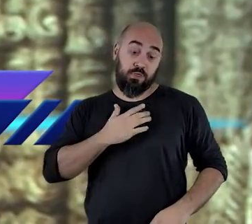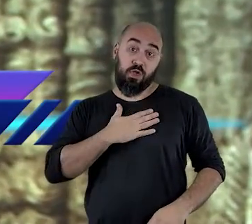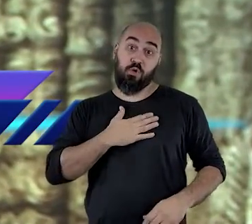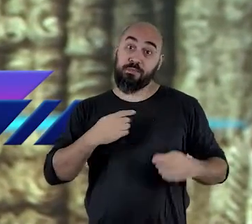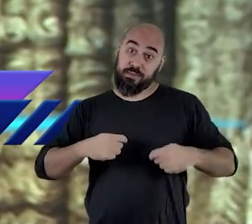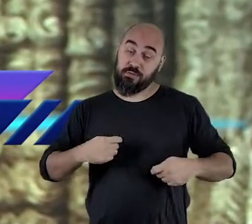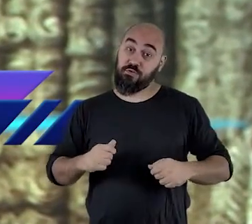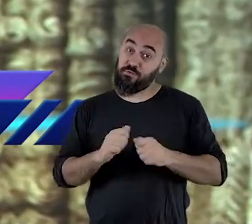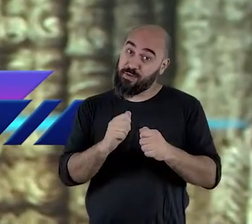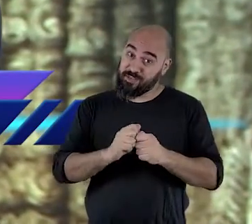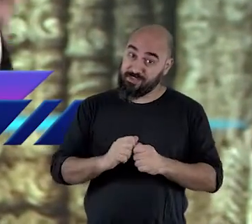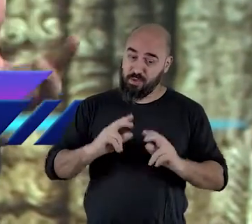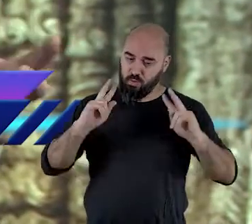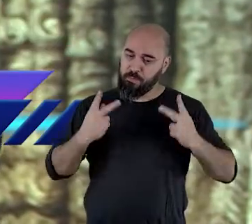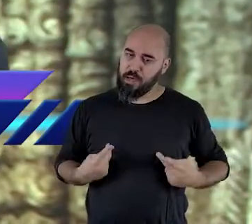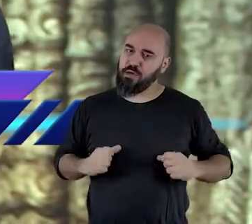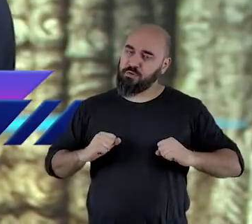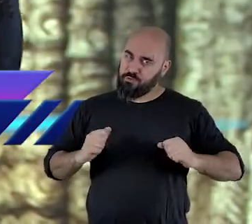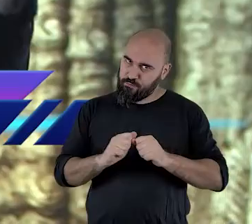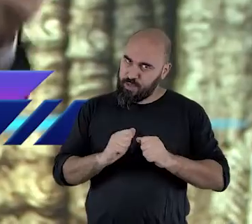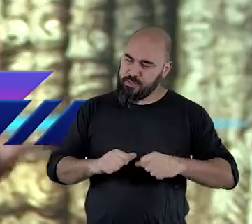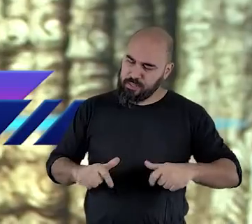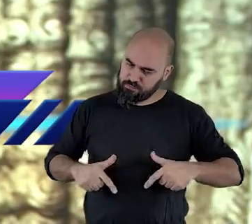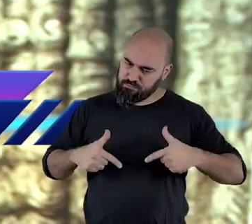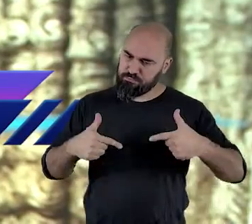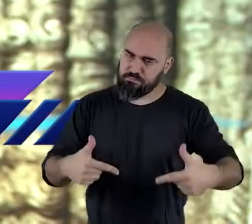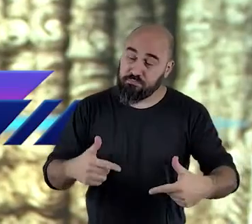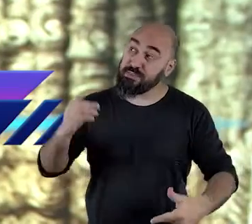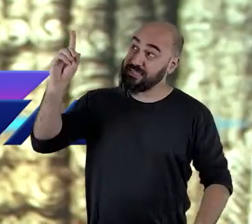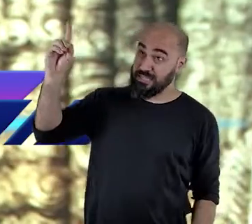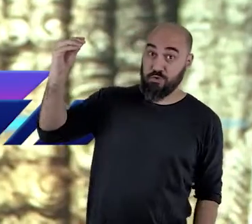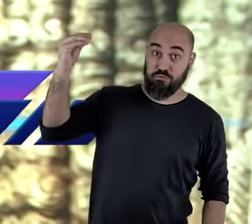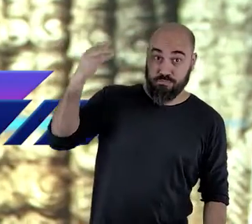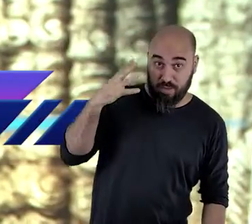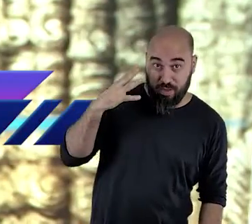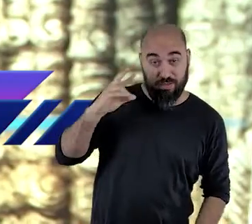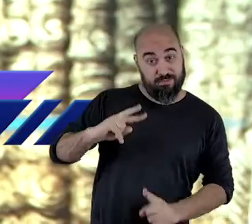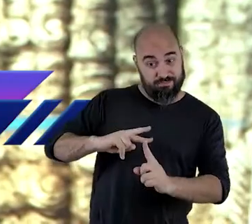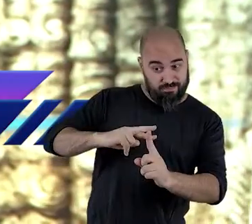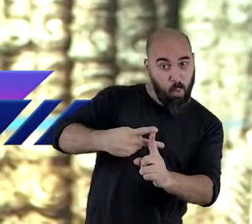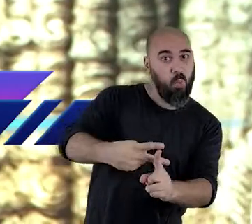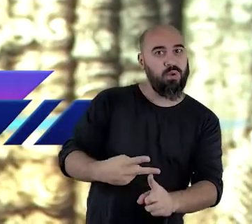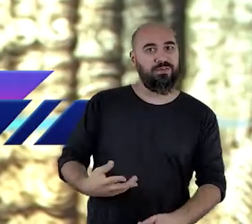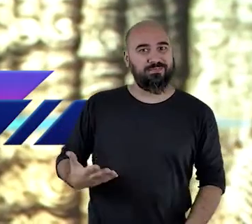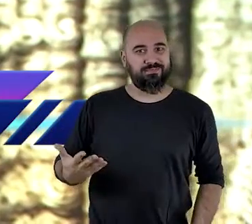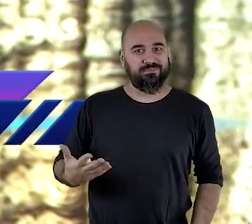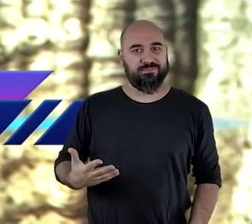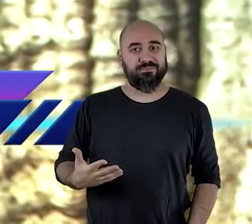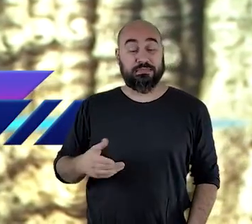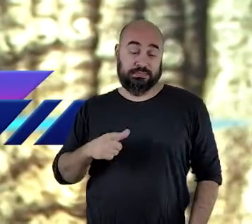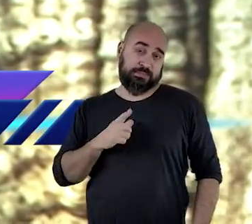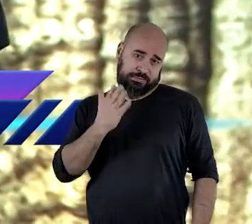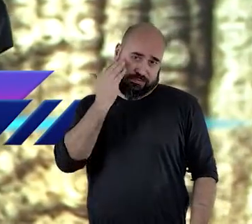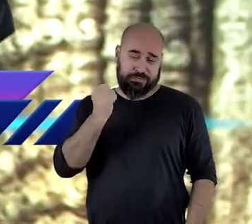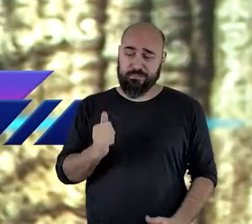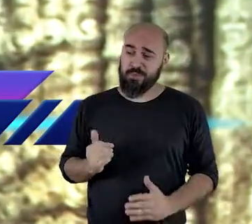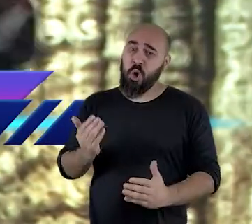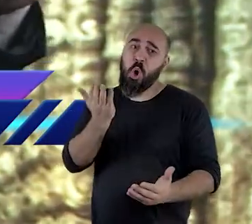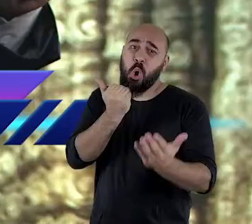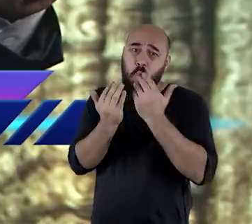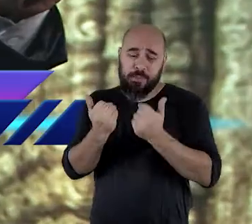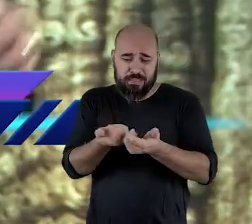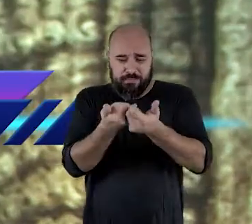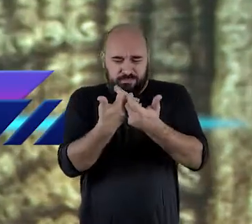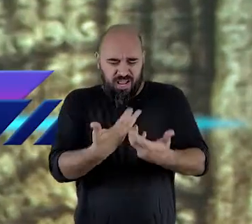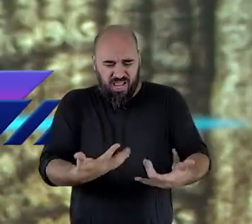feita diante dos problemas que estão à nossa volta. Um dos obstáculos era a comida que colocavam no